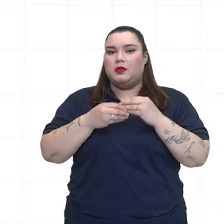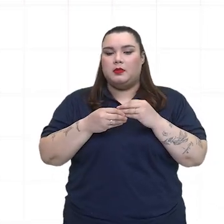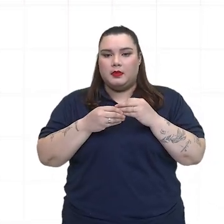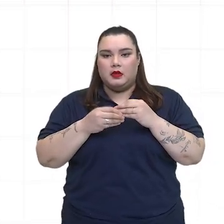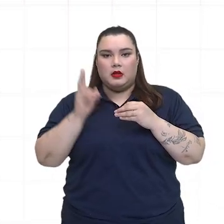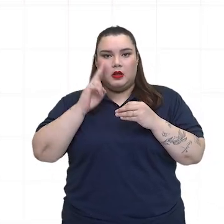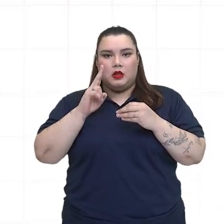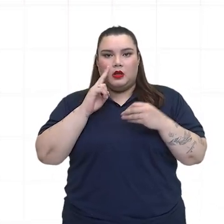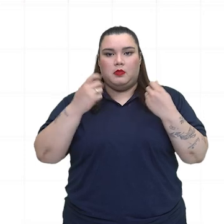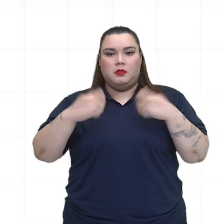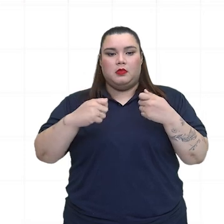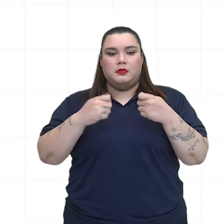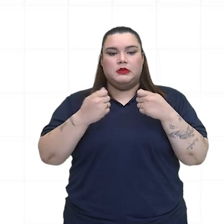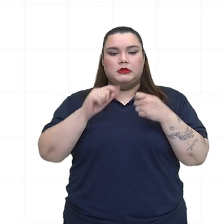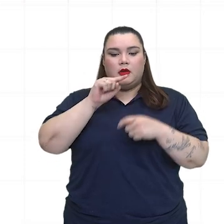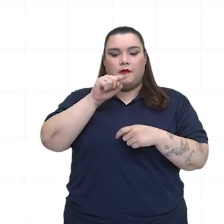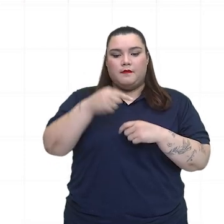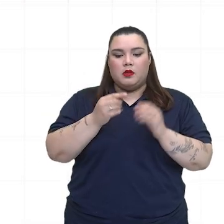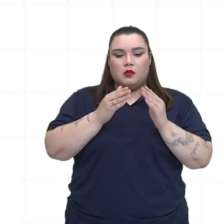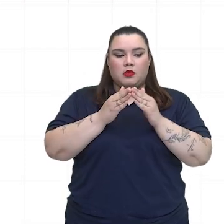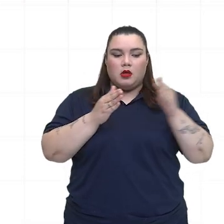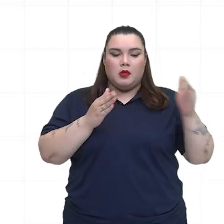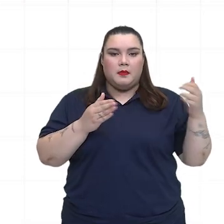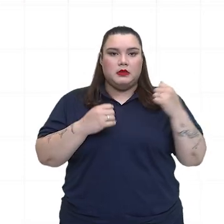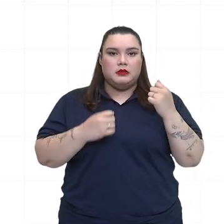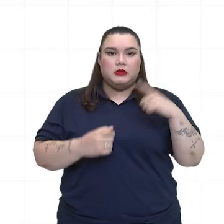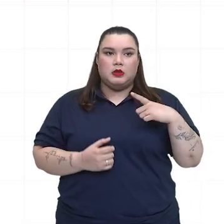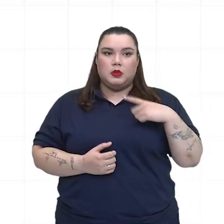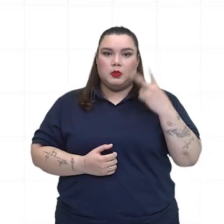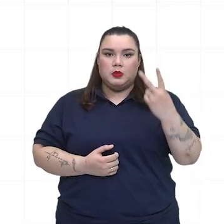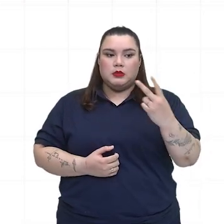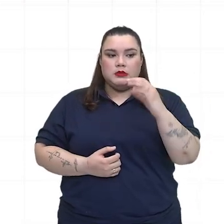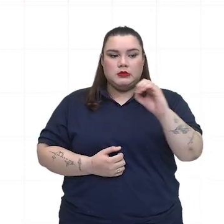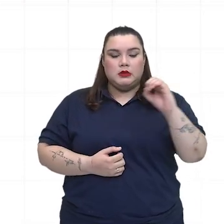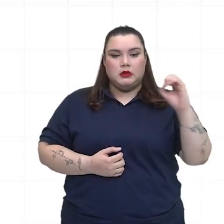valor que a gente está dividindo. Então, a gente vai ter